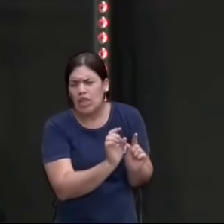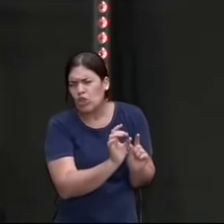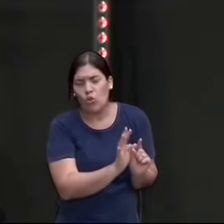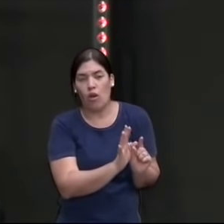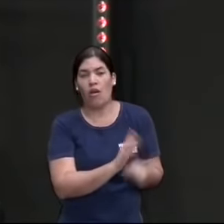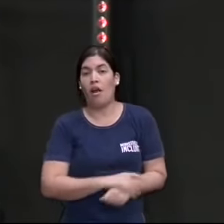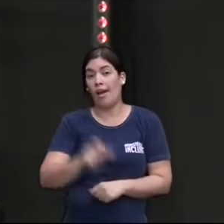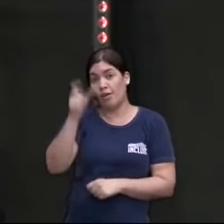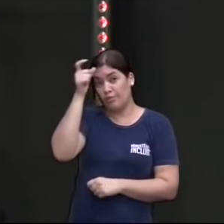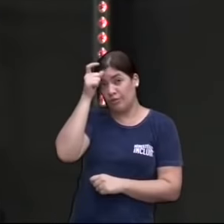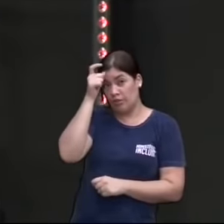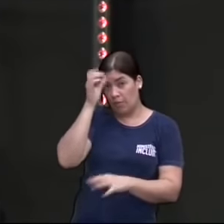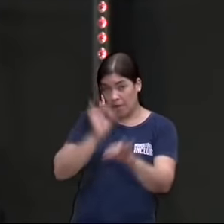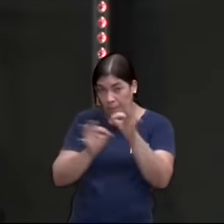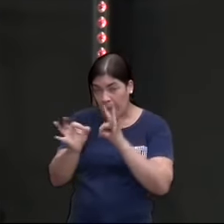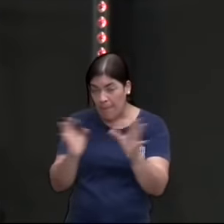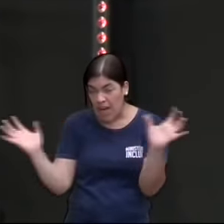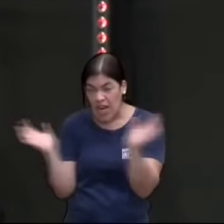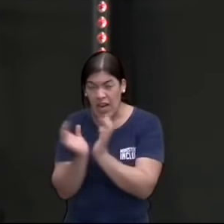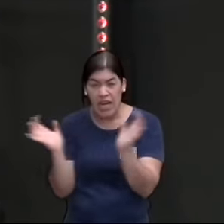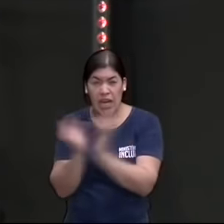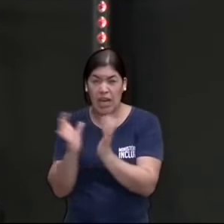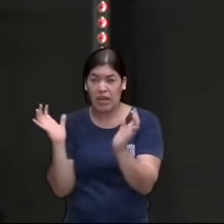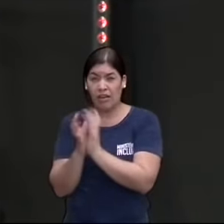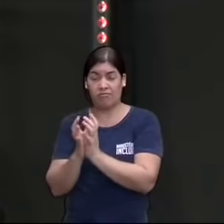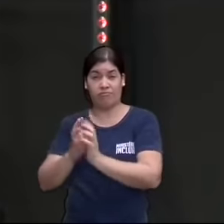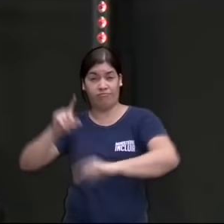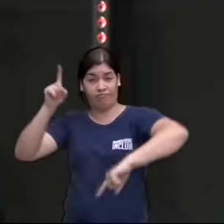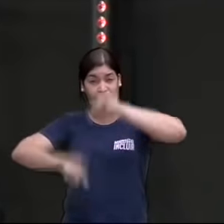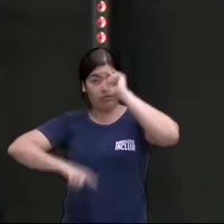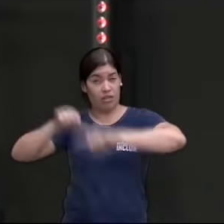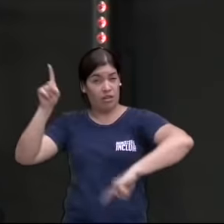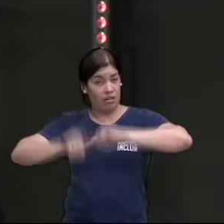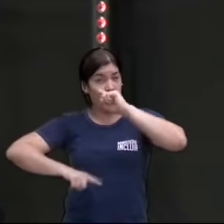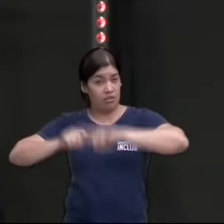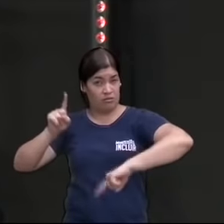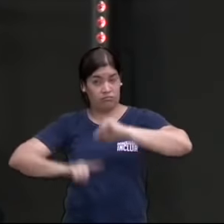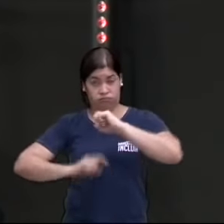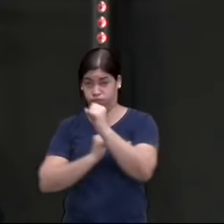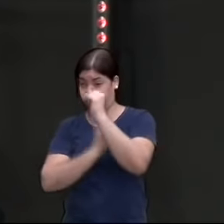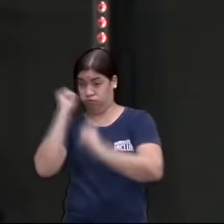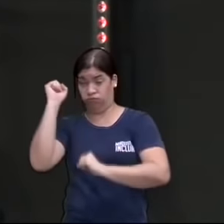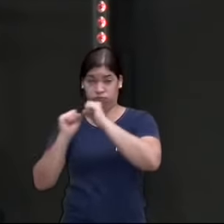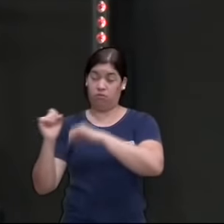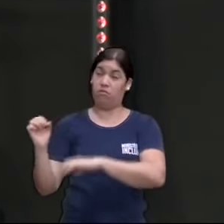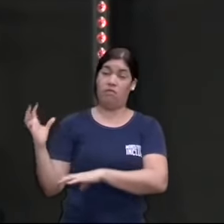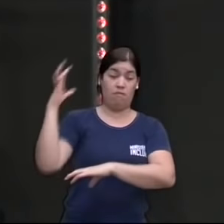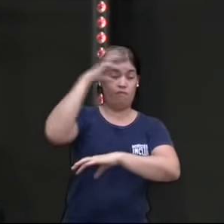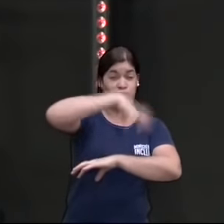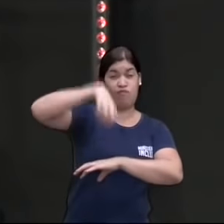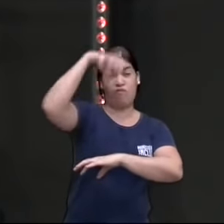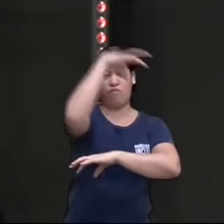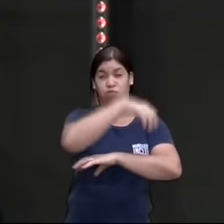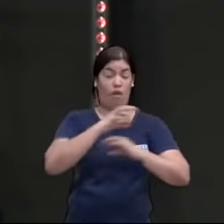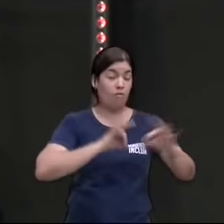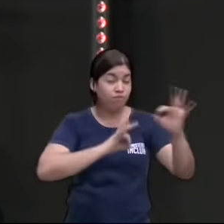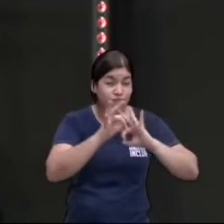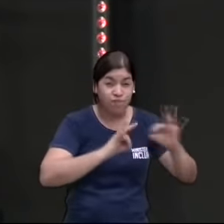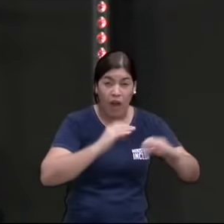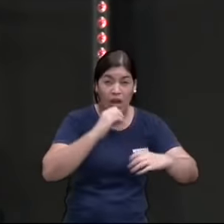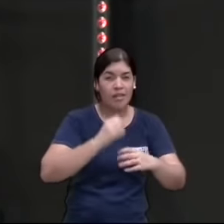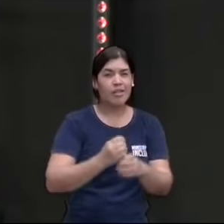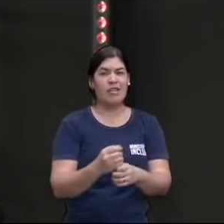vir as betoneiras, meu irmão, cava uns buracos enormes, bota umas vigas de ferro assim e derrama